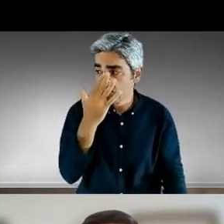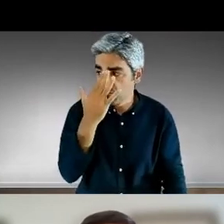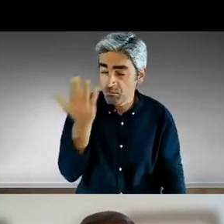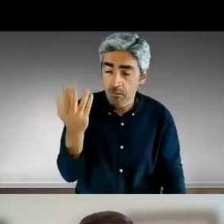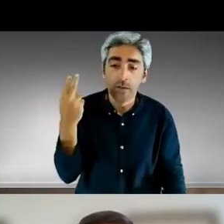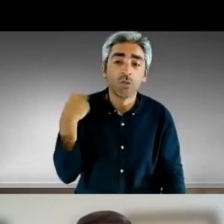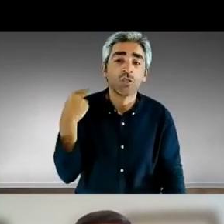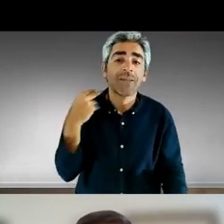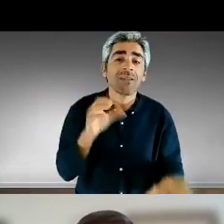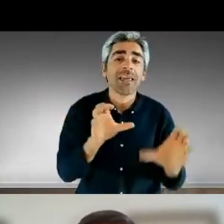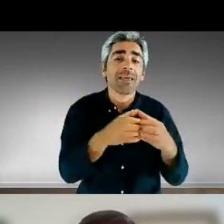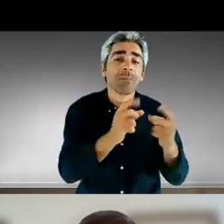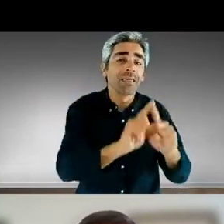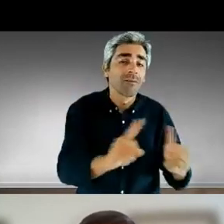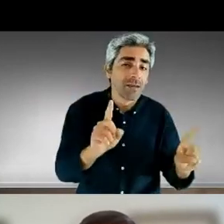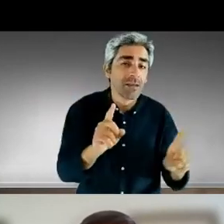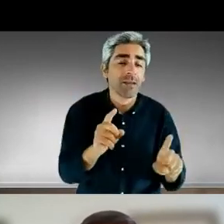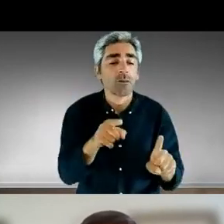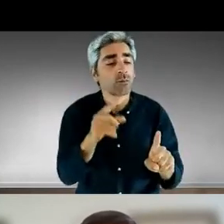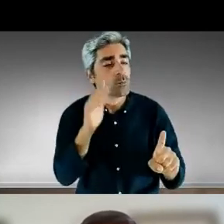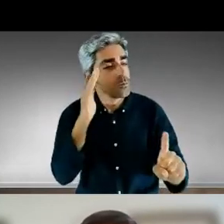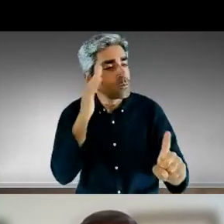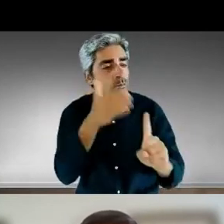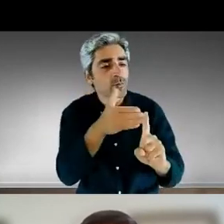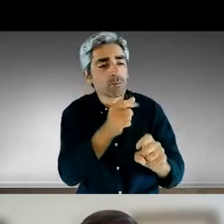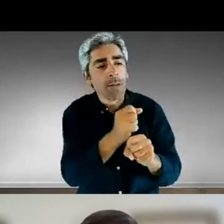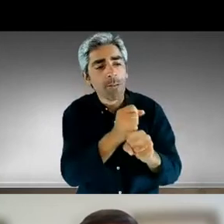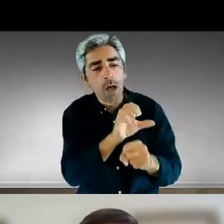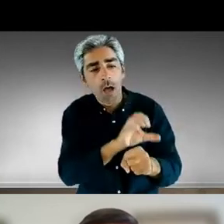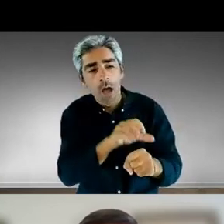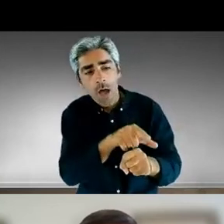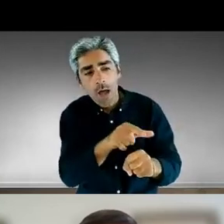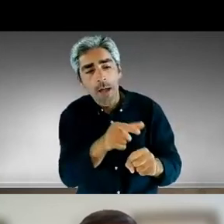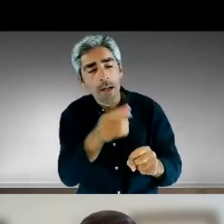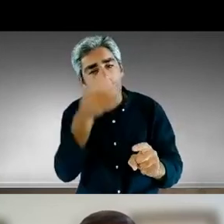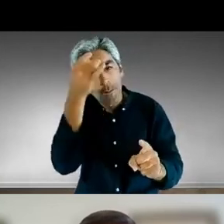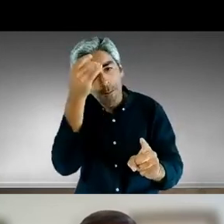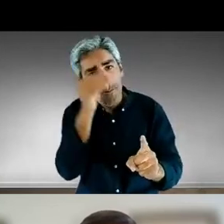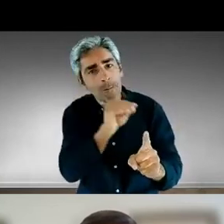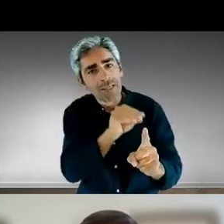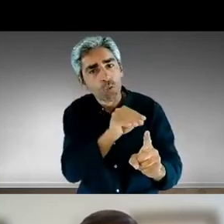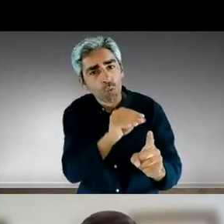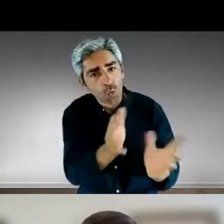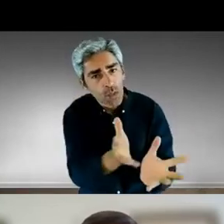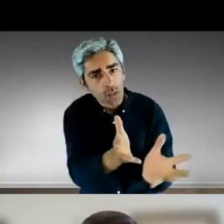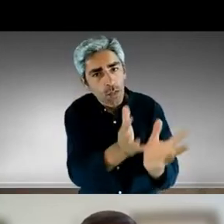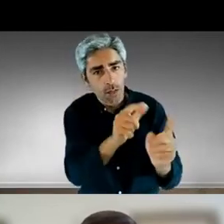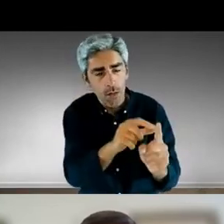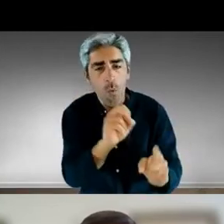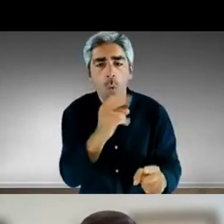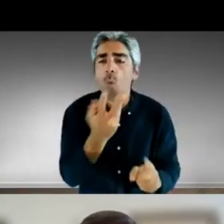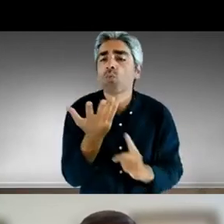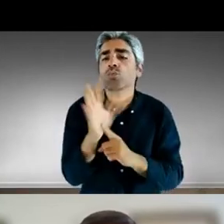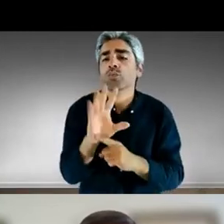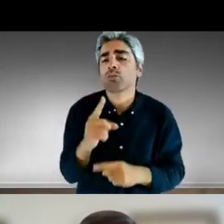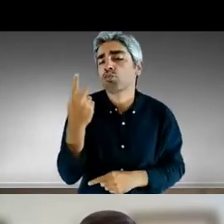chefes de equipa diferentes, especialmente vocacionados para exercer um pouco de mentoria, ou eventualmente, se estamos a falar, por exemplo, de